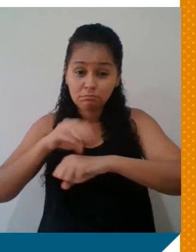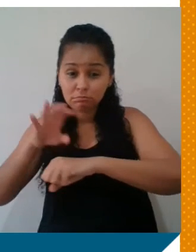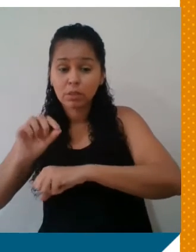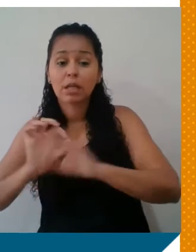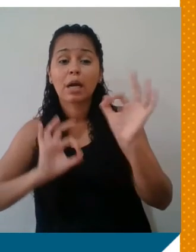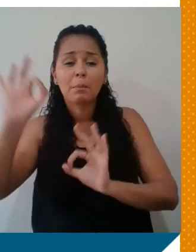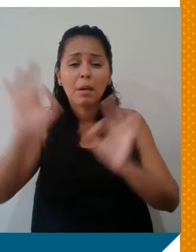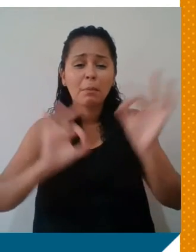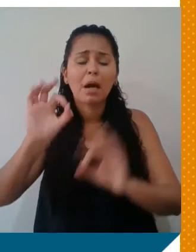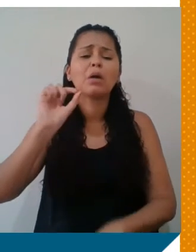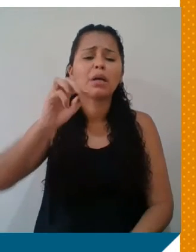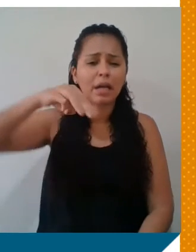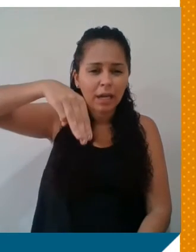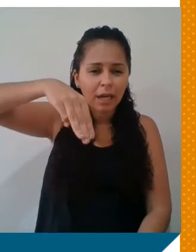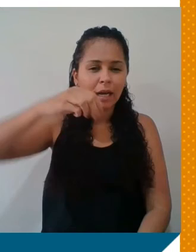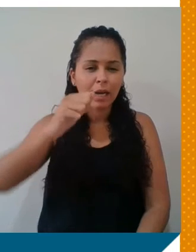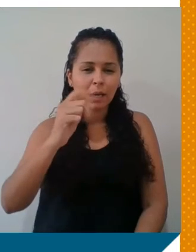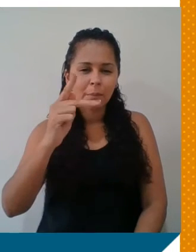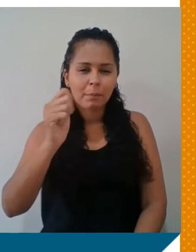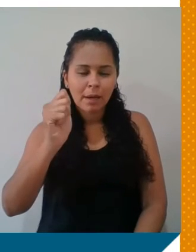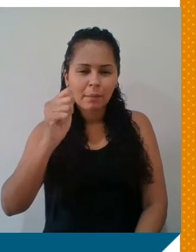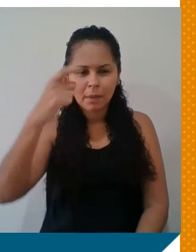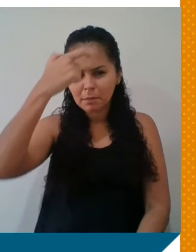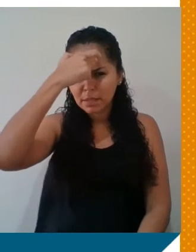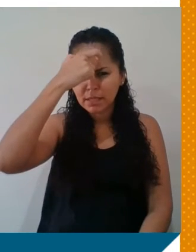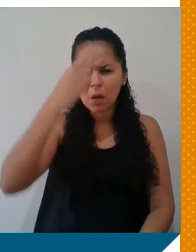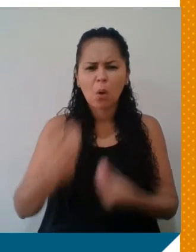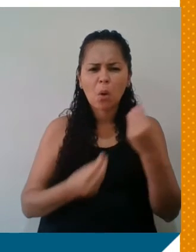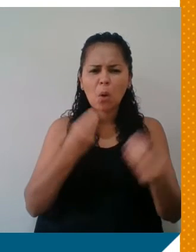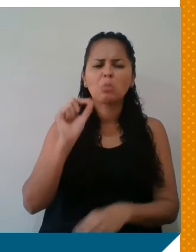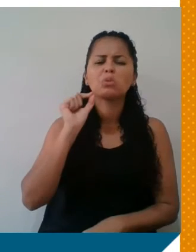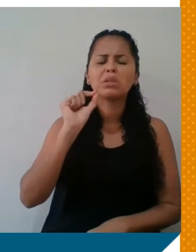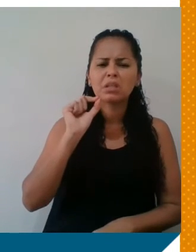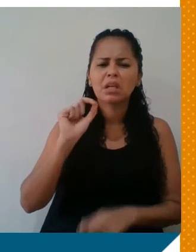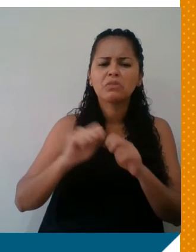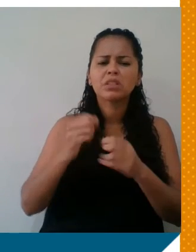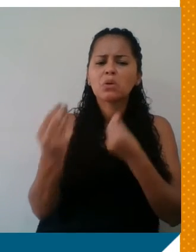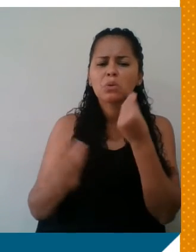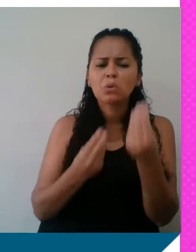um mapa mental. E o que é um mapa mental? Como a gente pode fazer, né, um mapa mental?